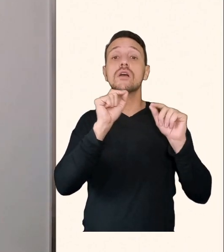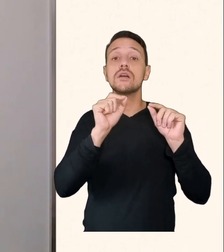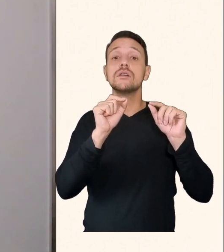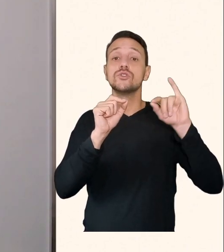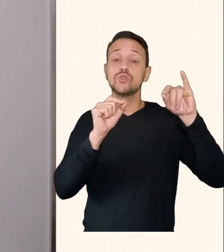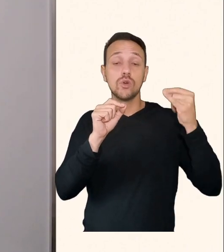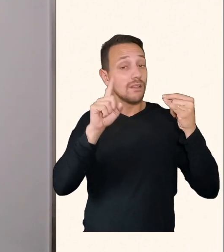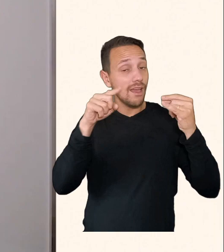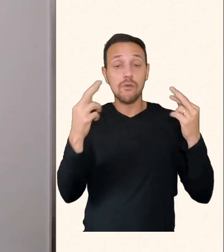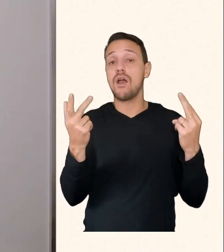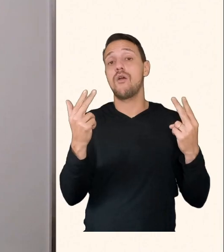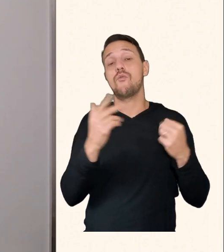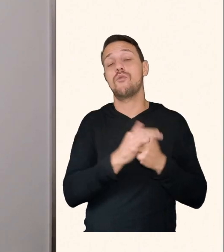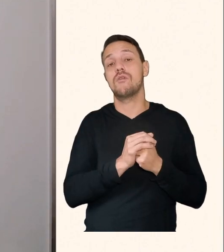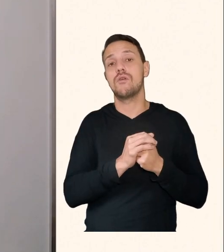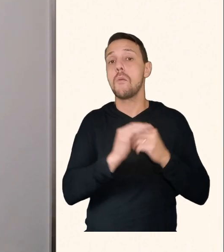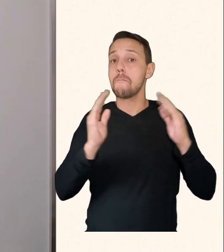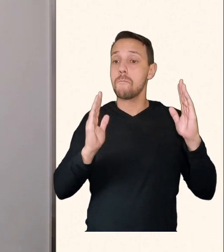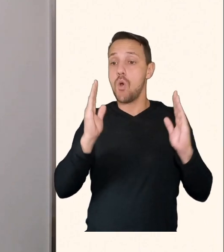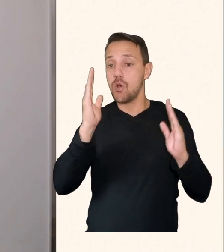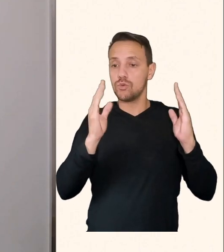para